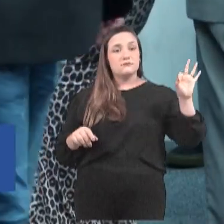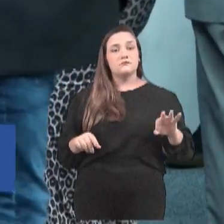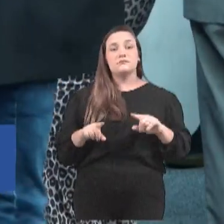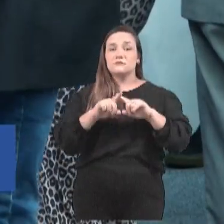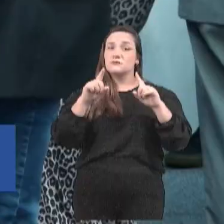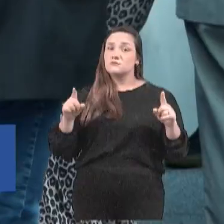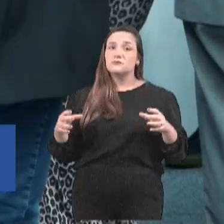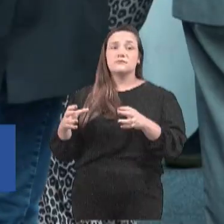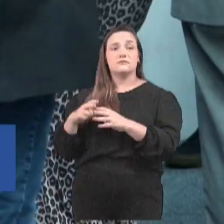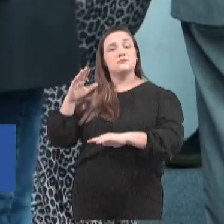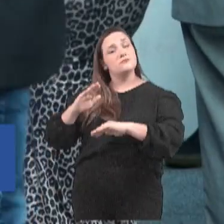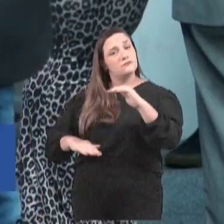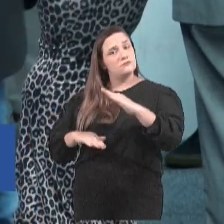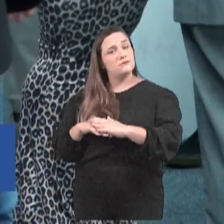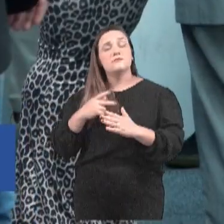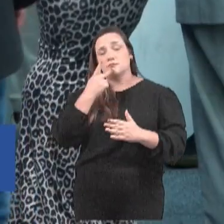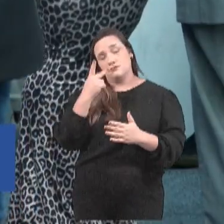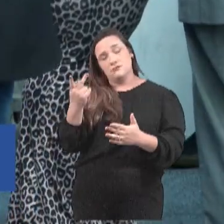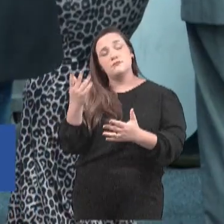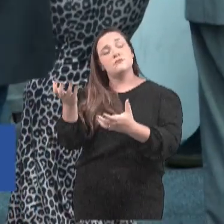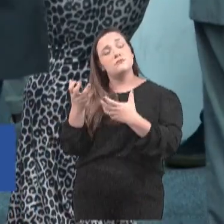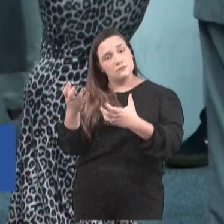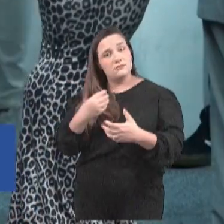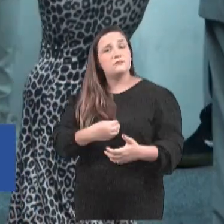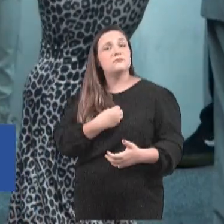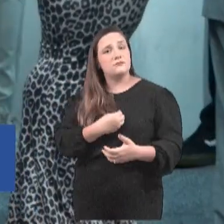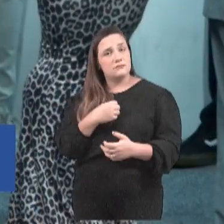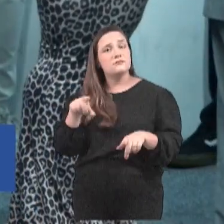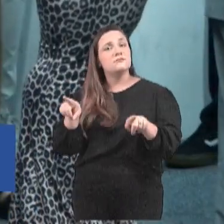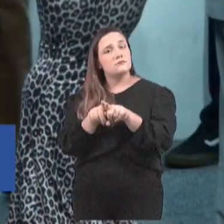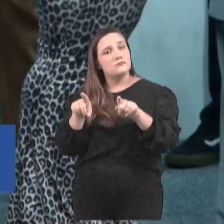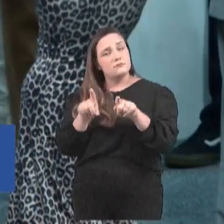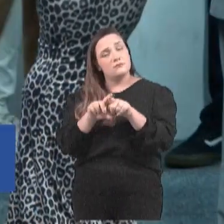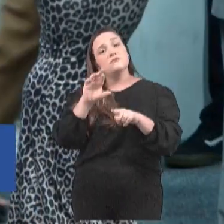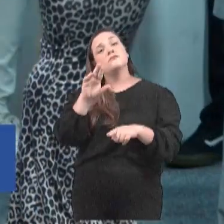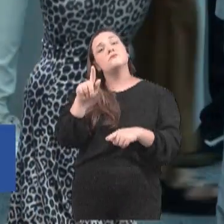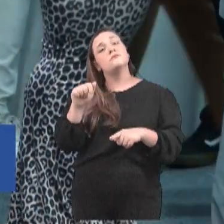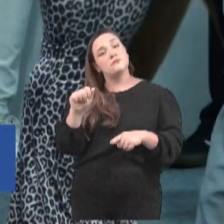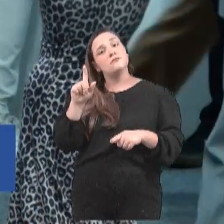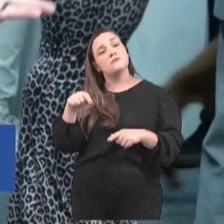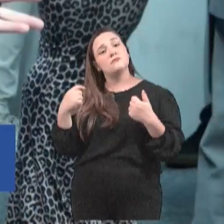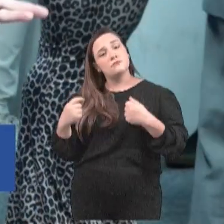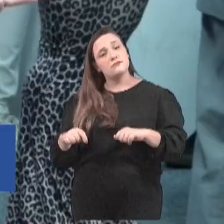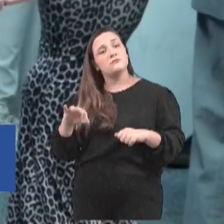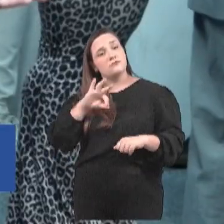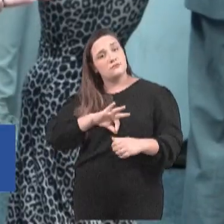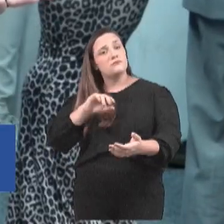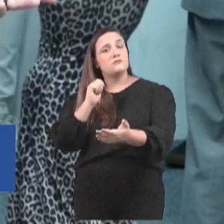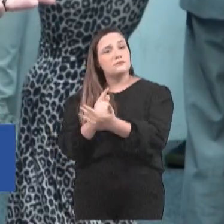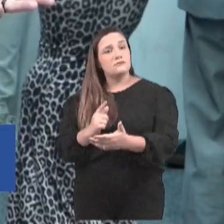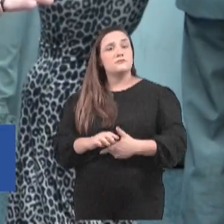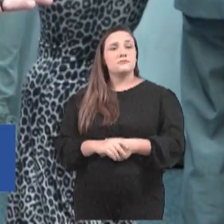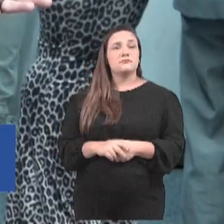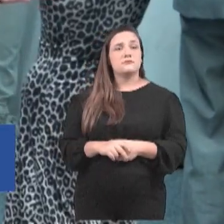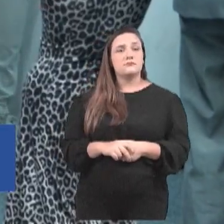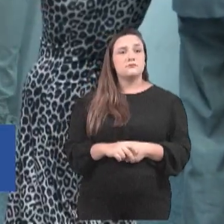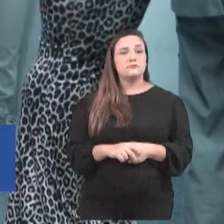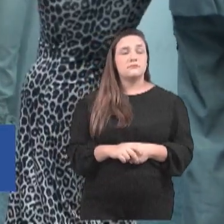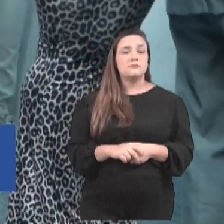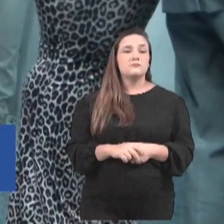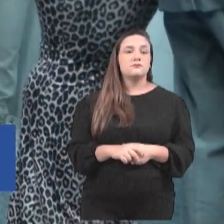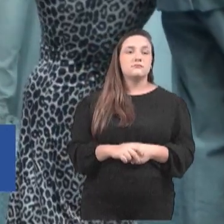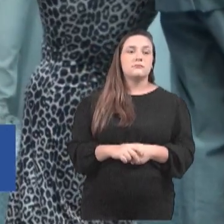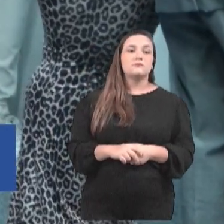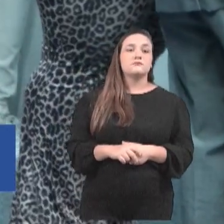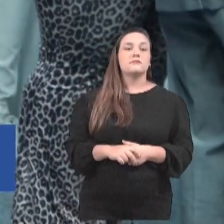ainda reivindica que este aumento agora da revisão geral também se estenda aos convocados.